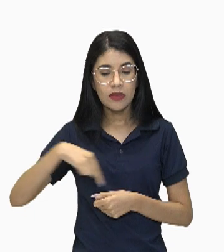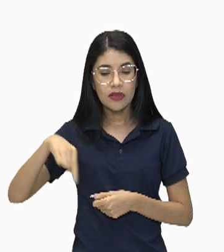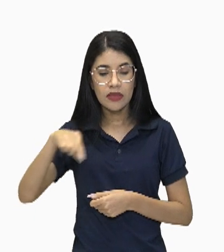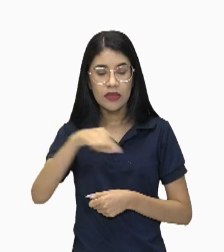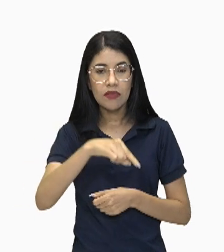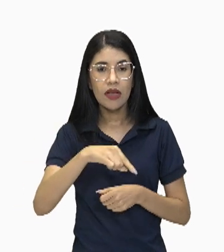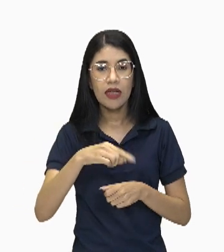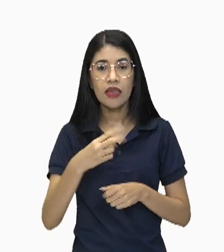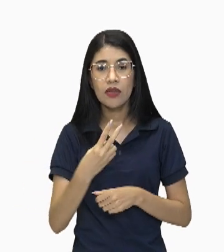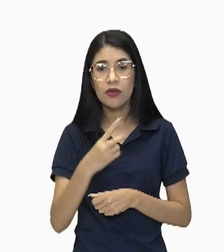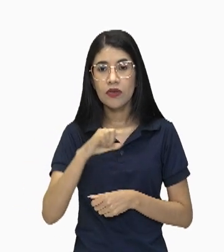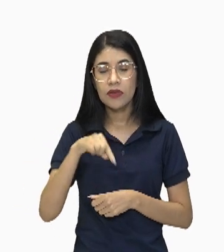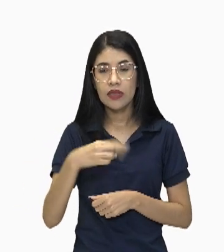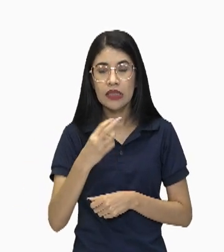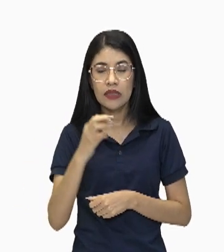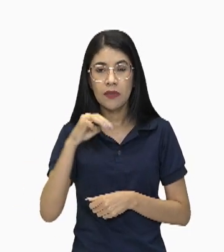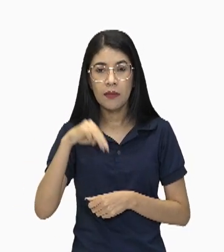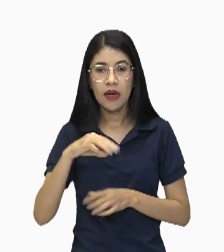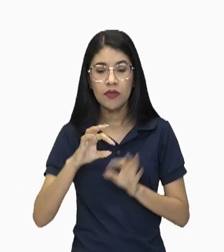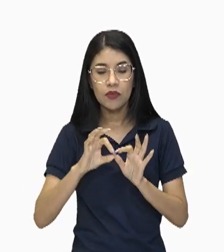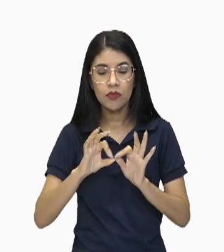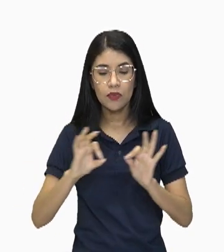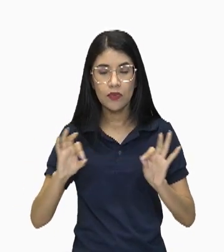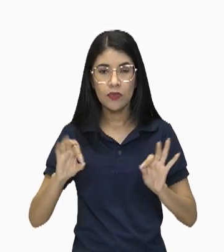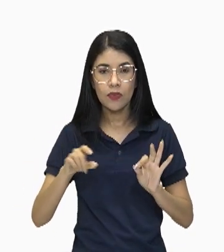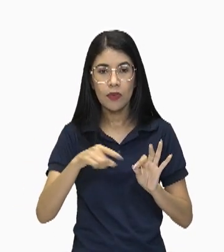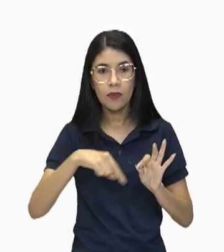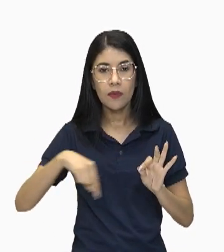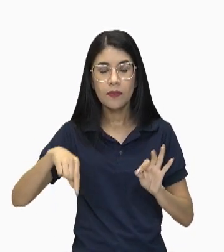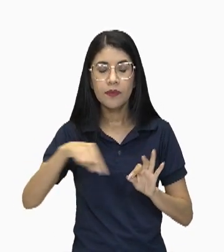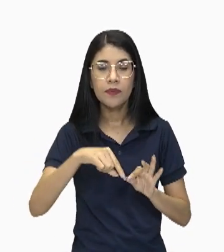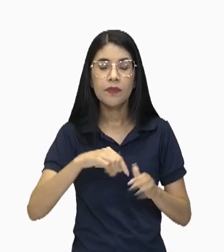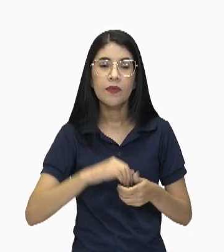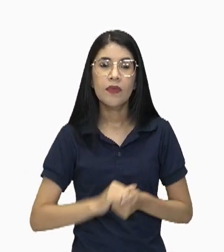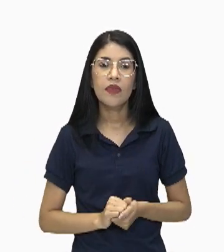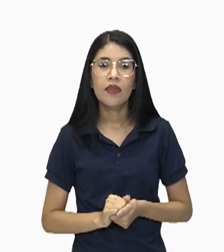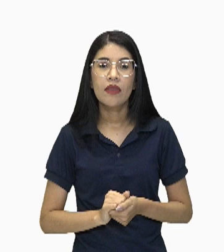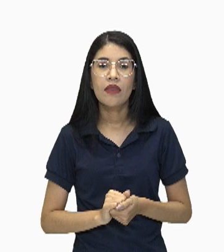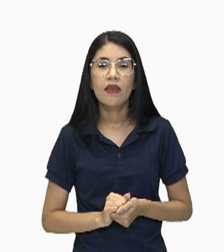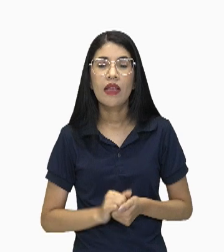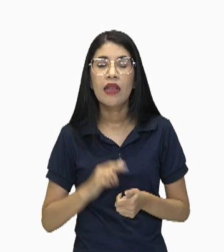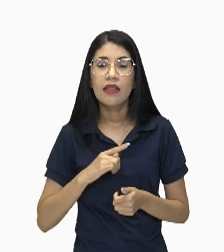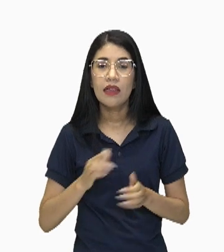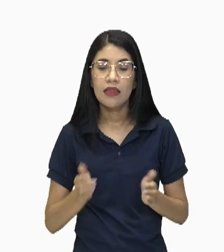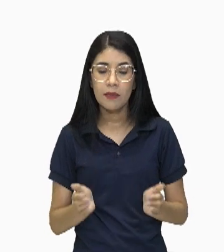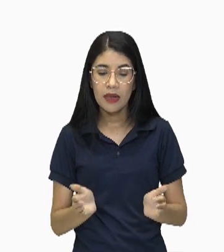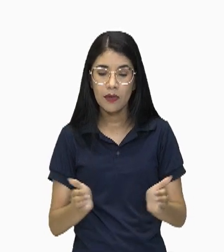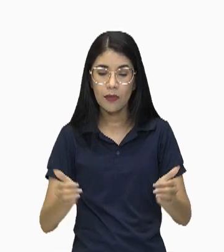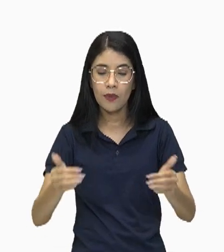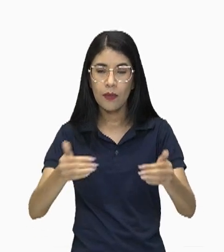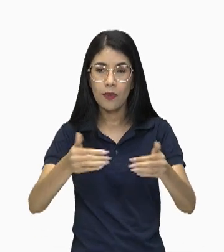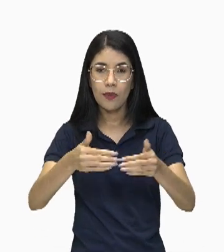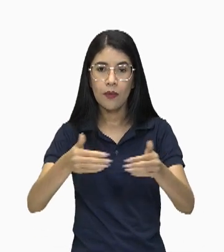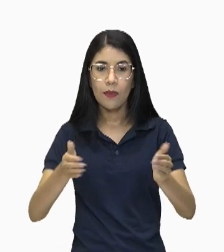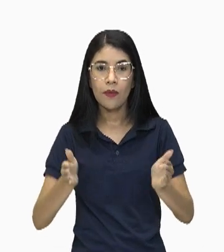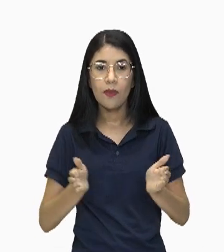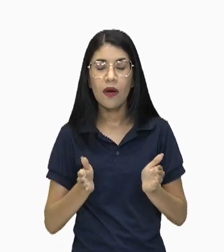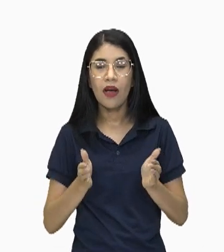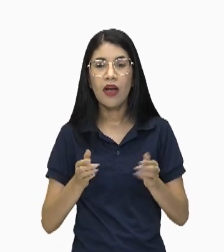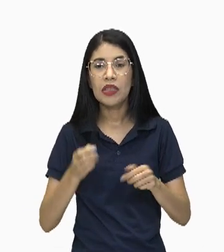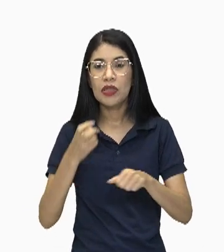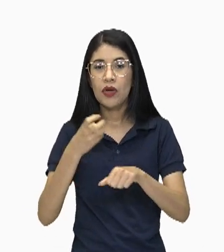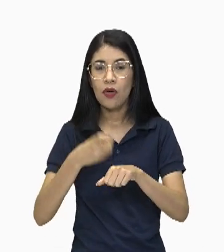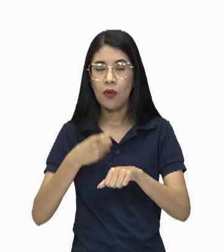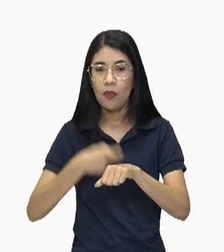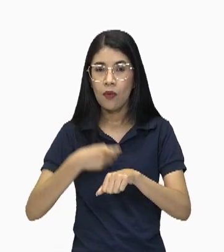ter 2,5 metros de diâmetro no chão, circundado por um anteparo de concreto de